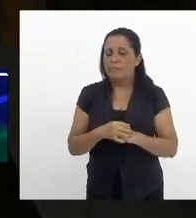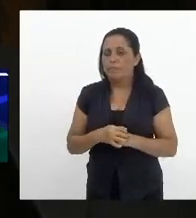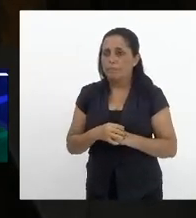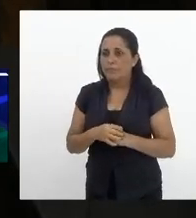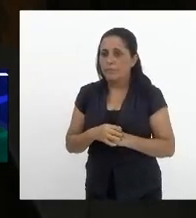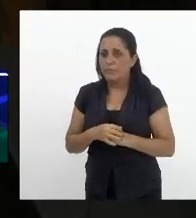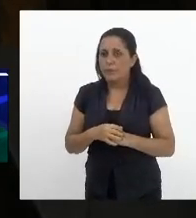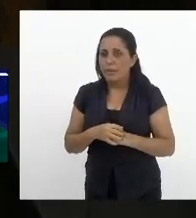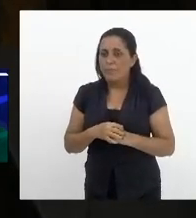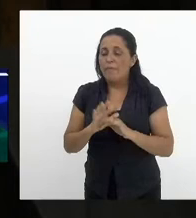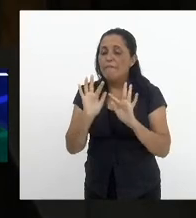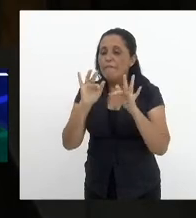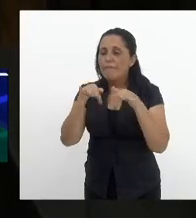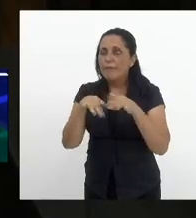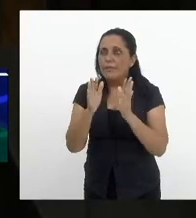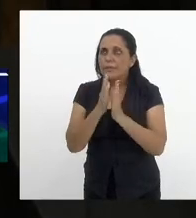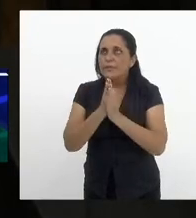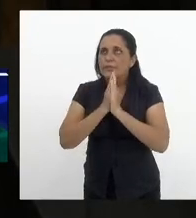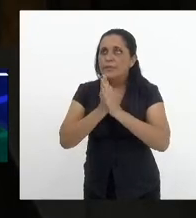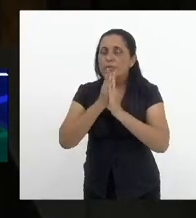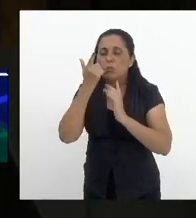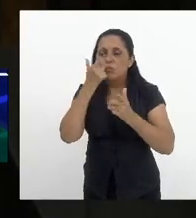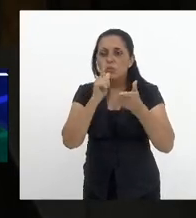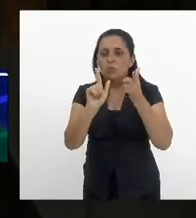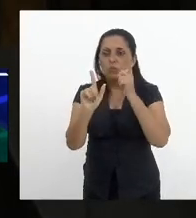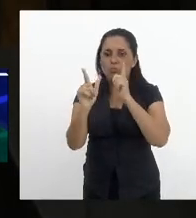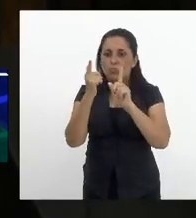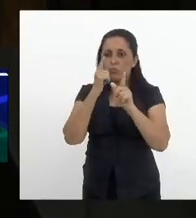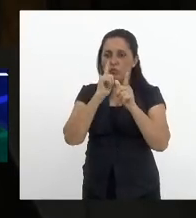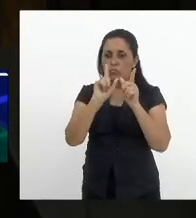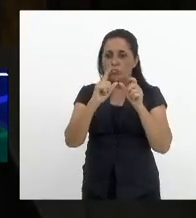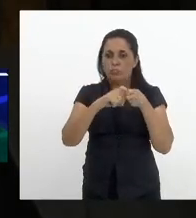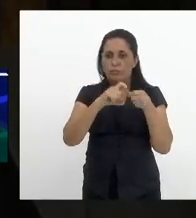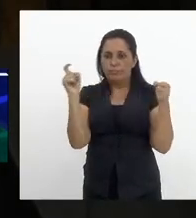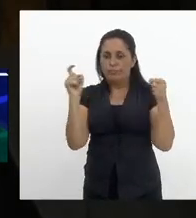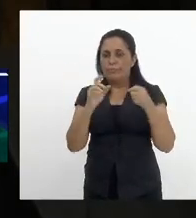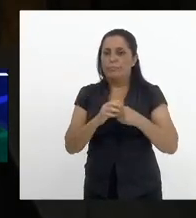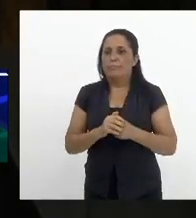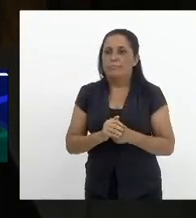e finalmente conseguiu-se